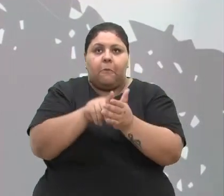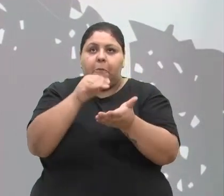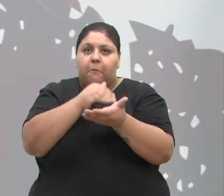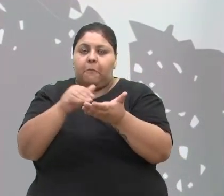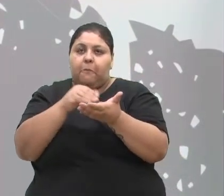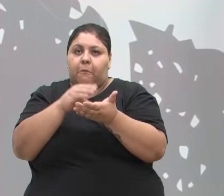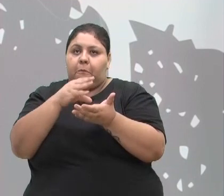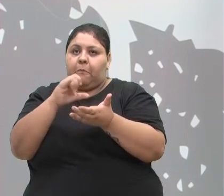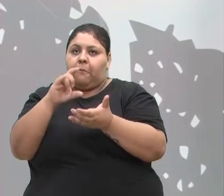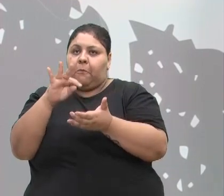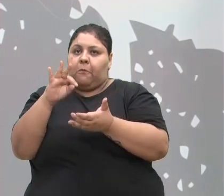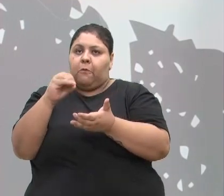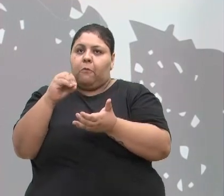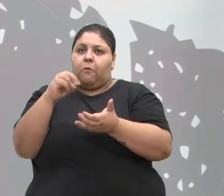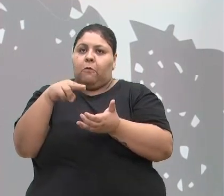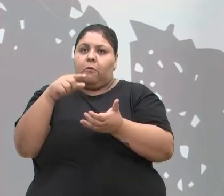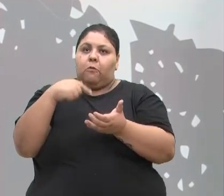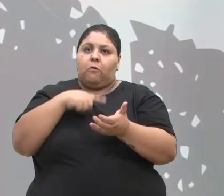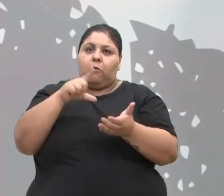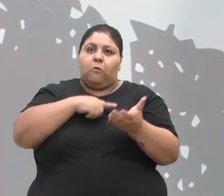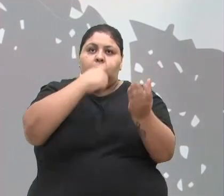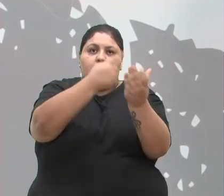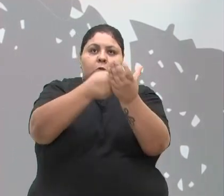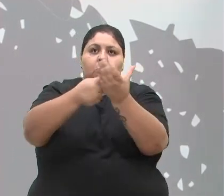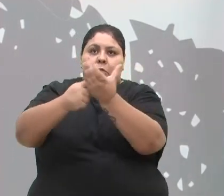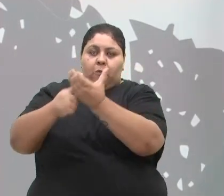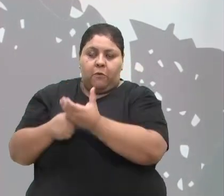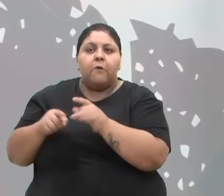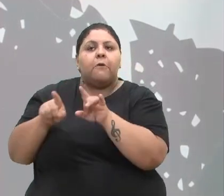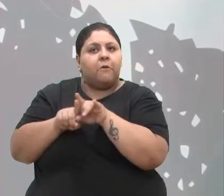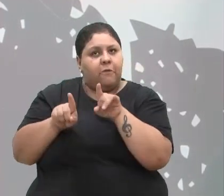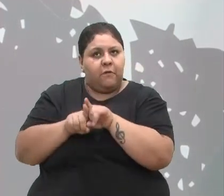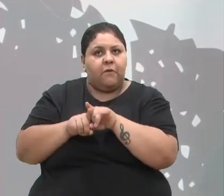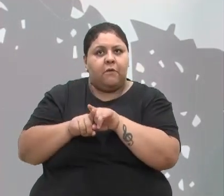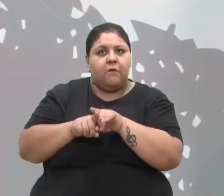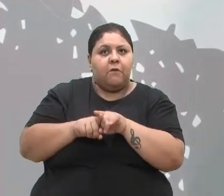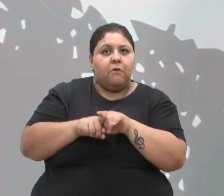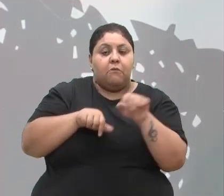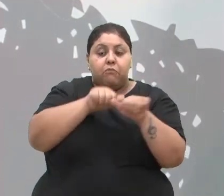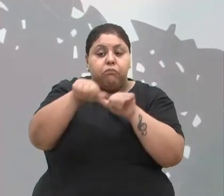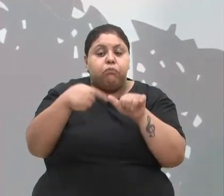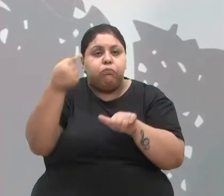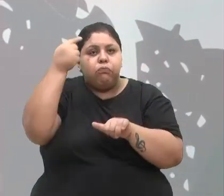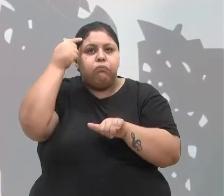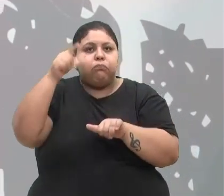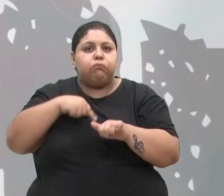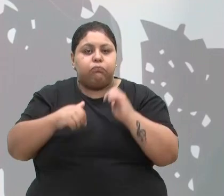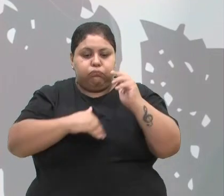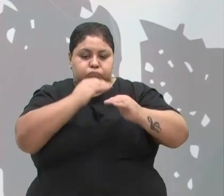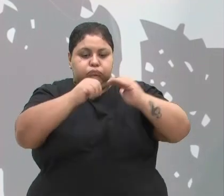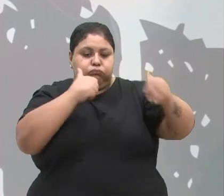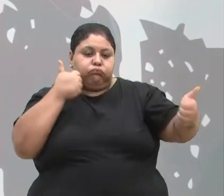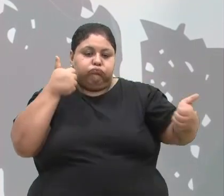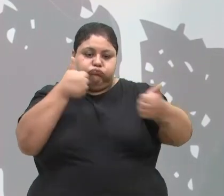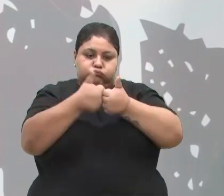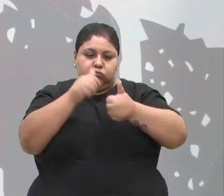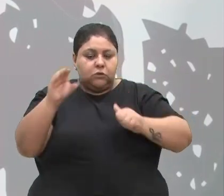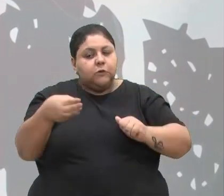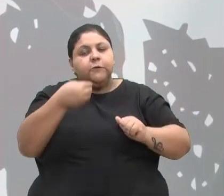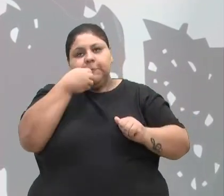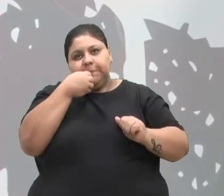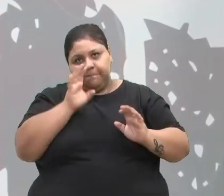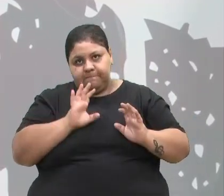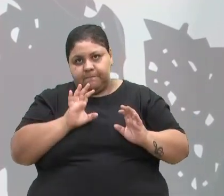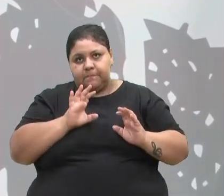já temos uma agenda aí nos próximos dias para tratar também sobre isso e trocar ideias. Nós temos que construir juntos estas